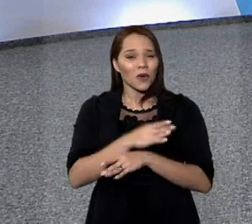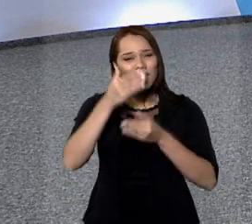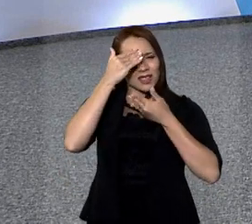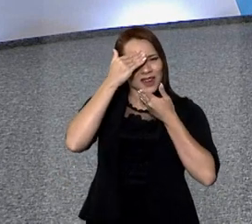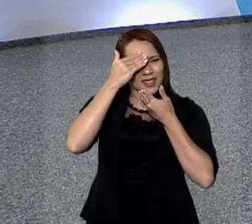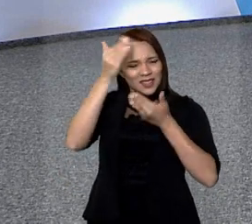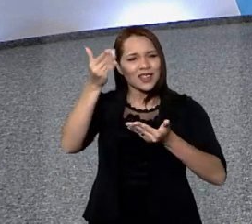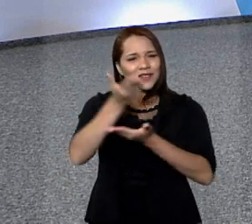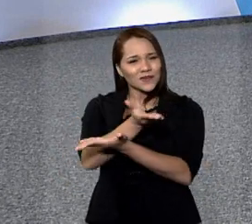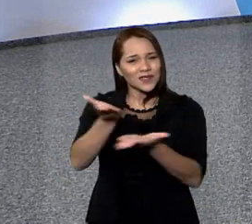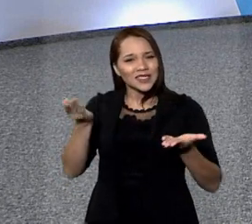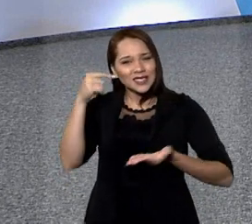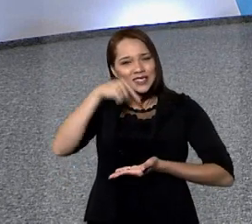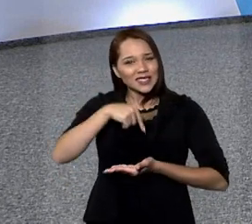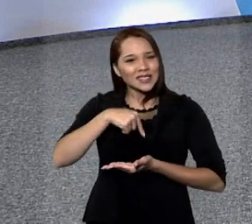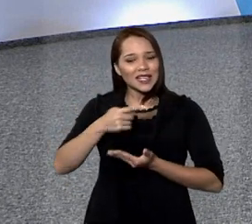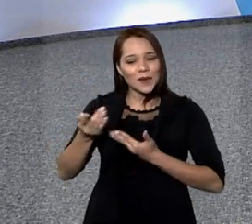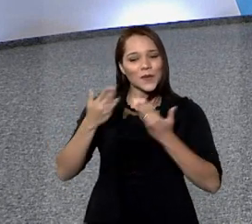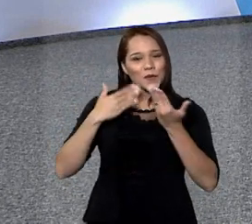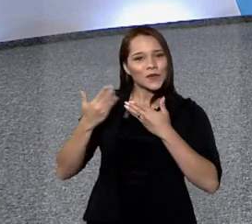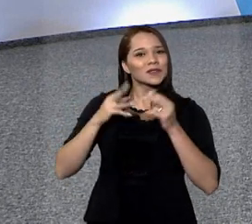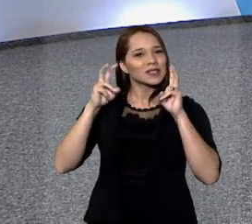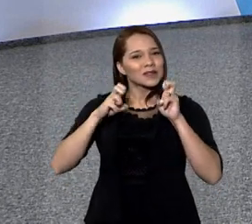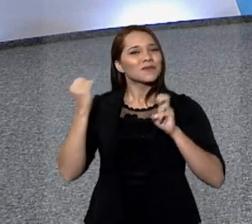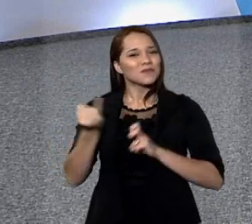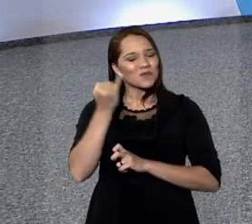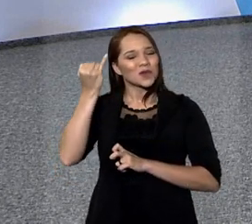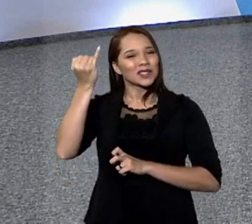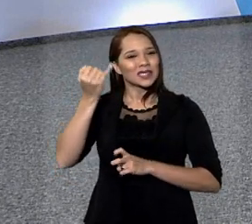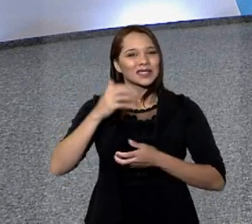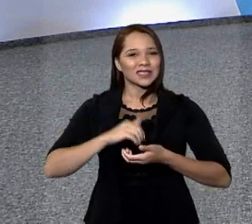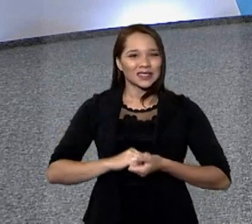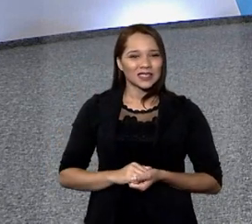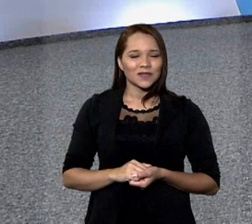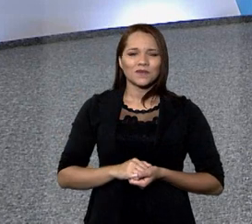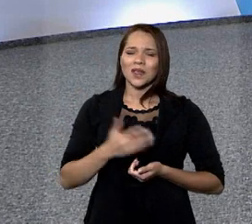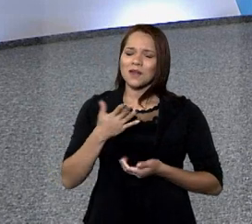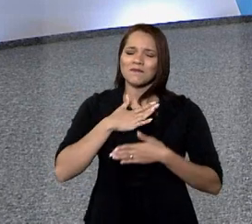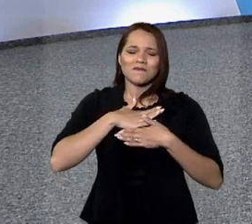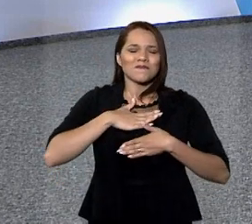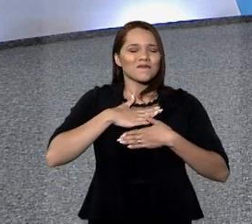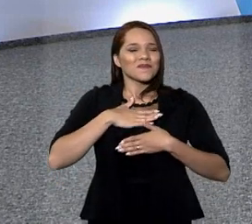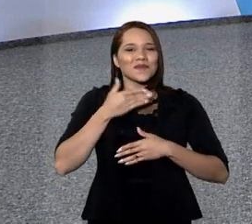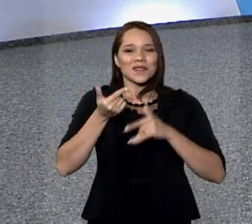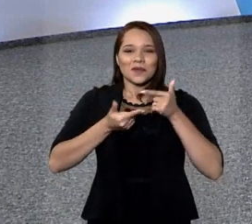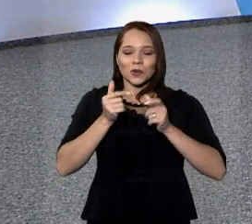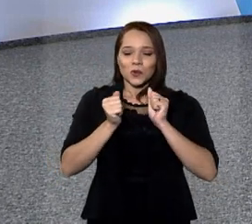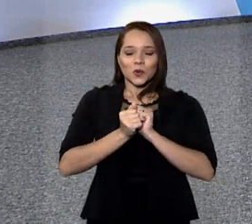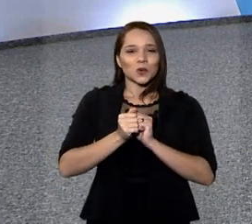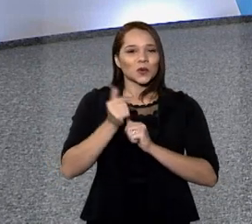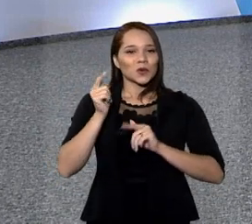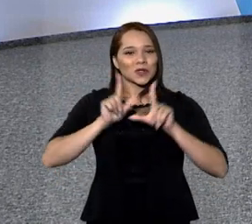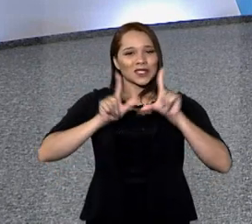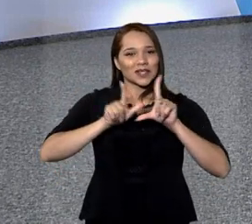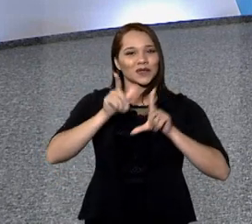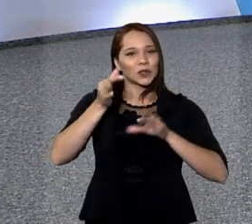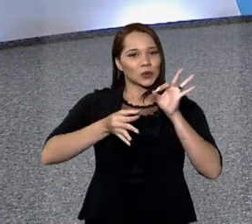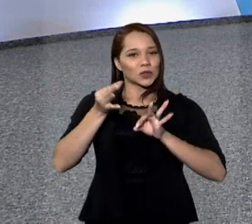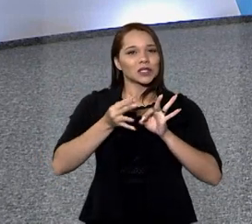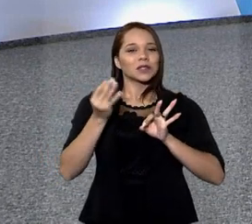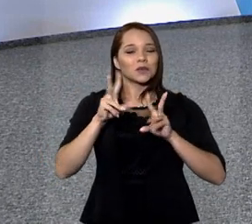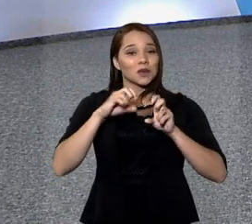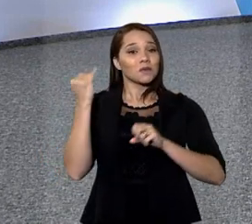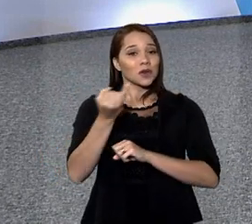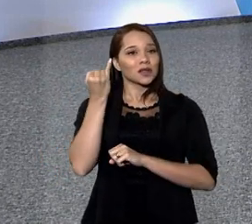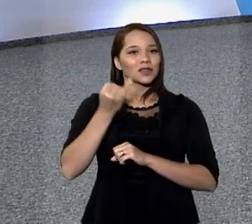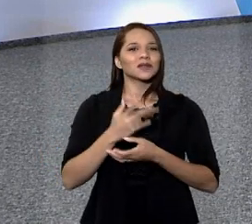eu agradeço muito a participação de vocês aqui no nosso programa tratar desse tema tão importante é uma honra está colaborando com a tv justiça para discussão